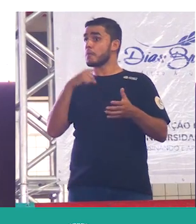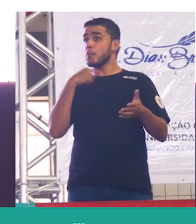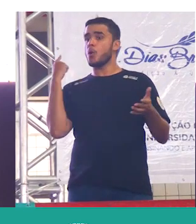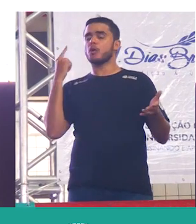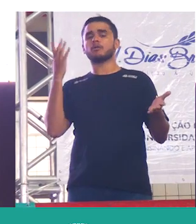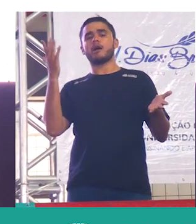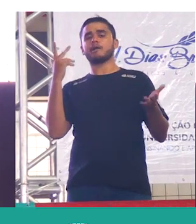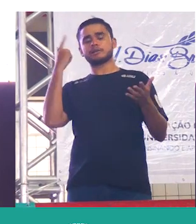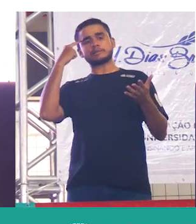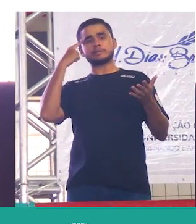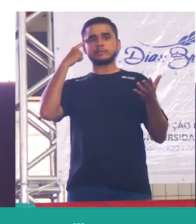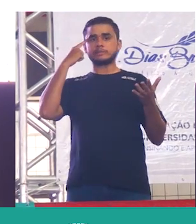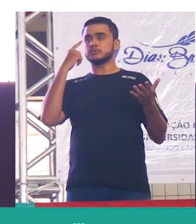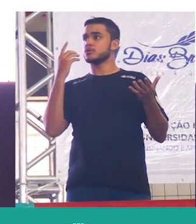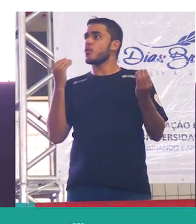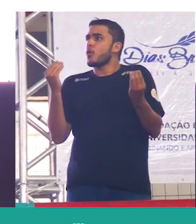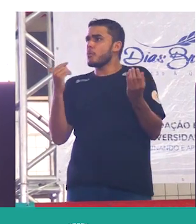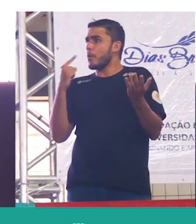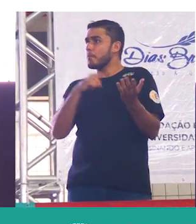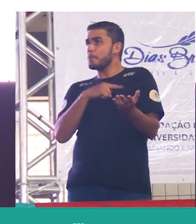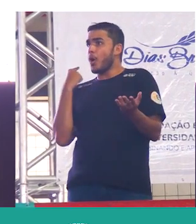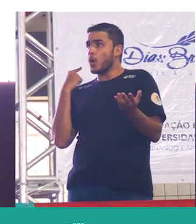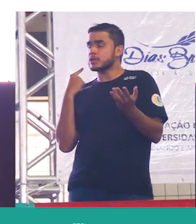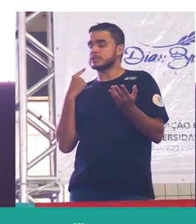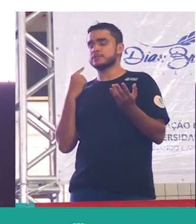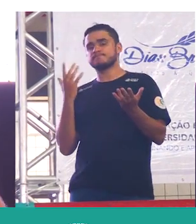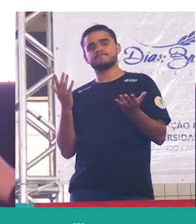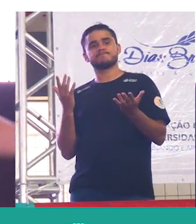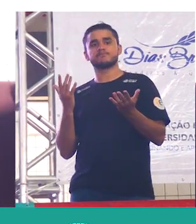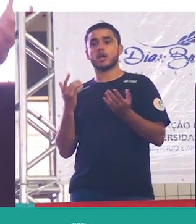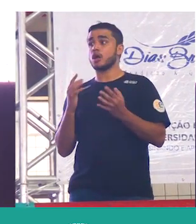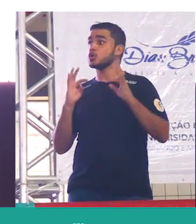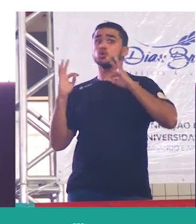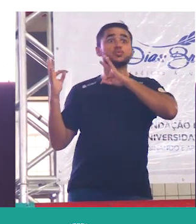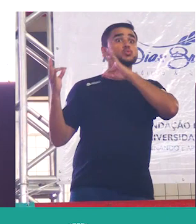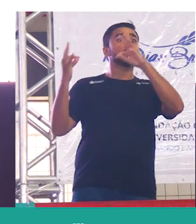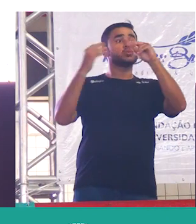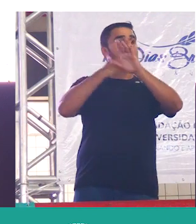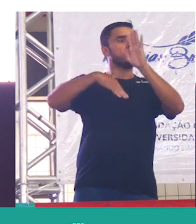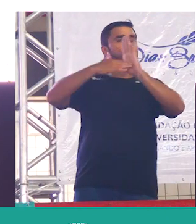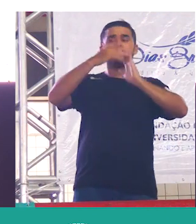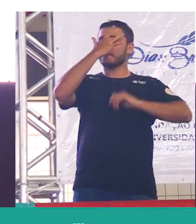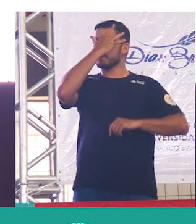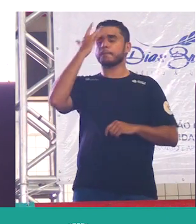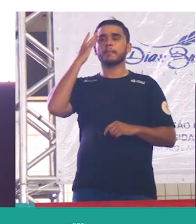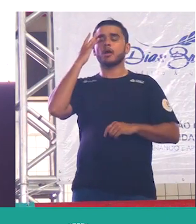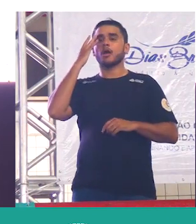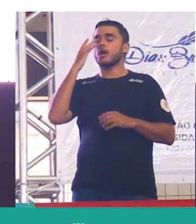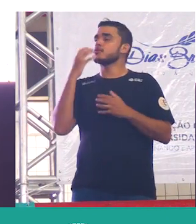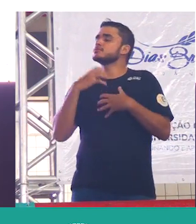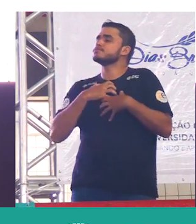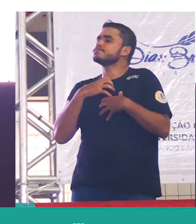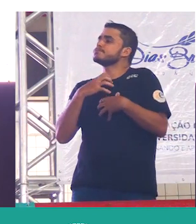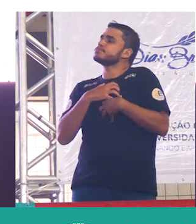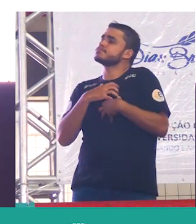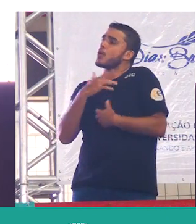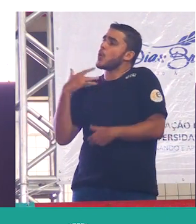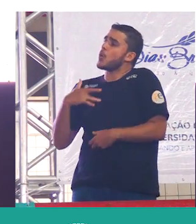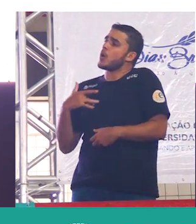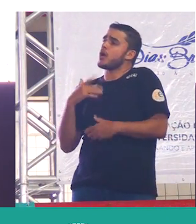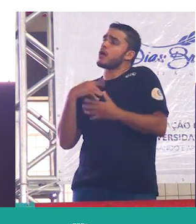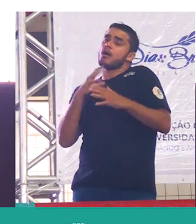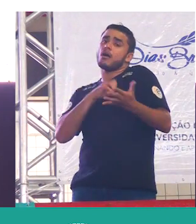não esperavam que com a morte dele e a comoção nacional que foi criada, as coisas